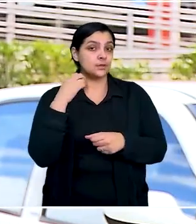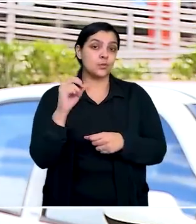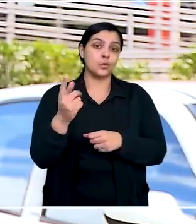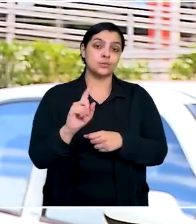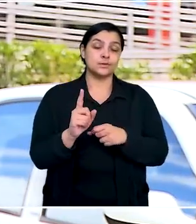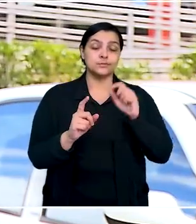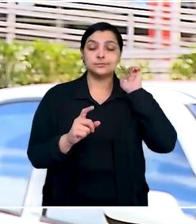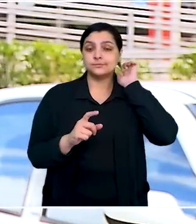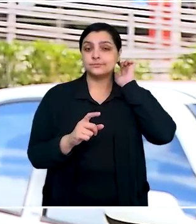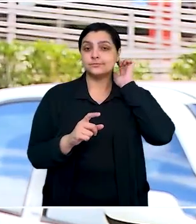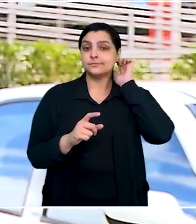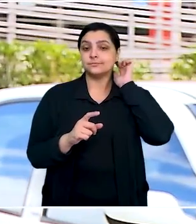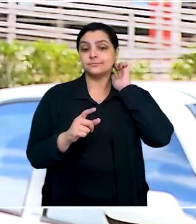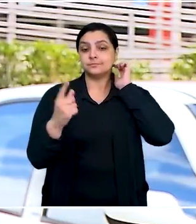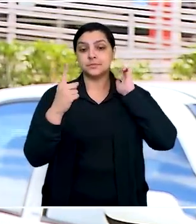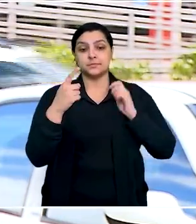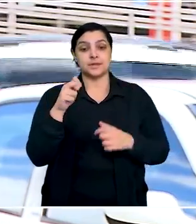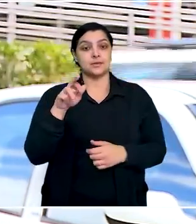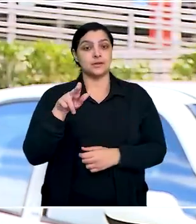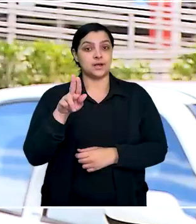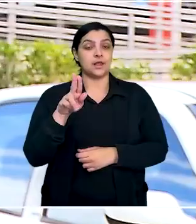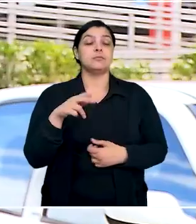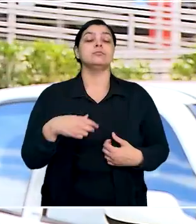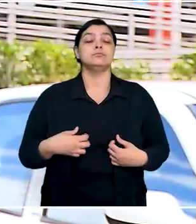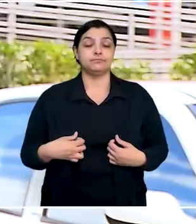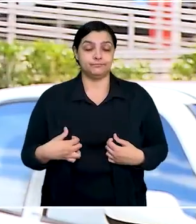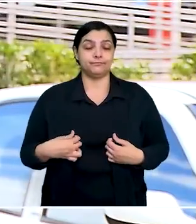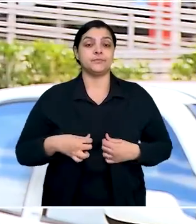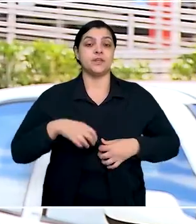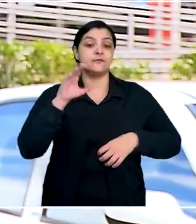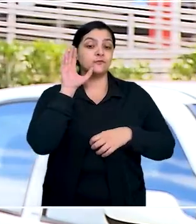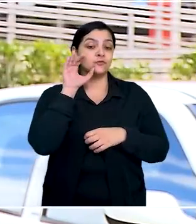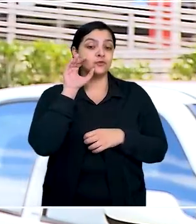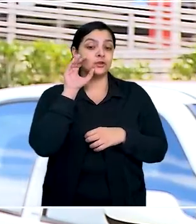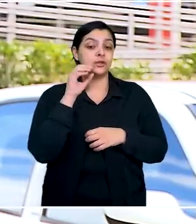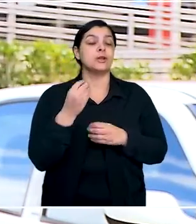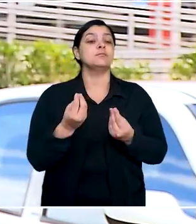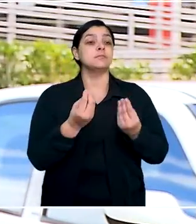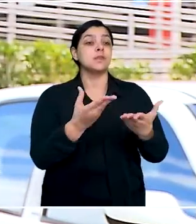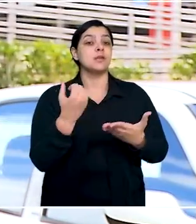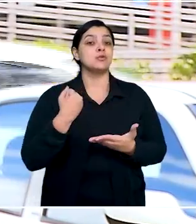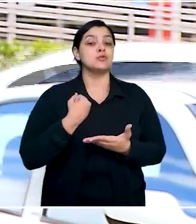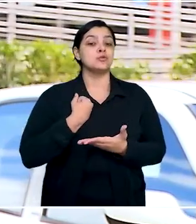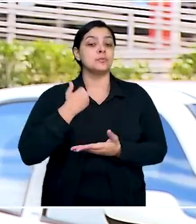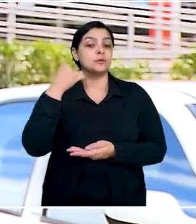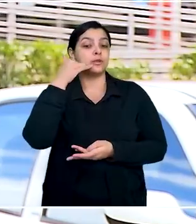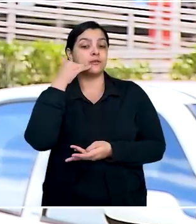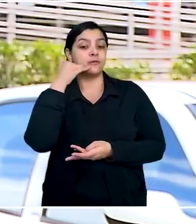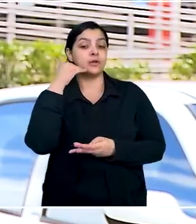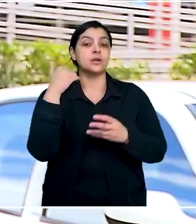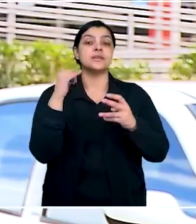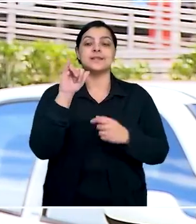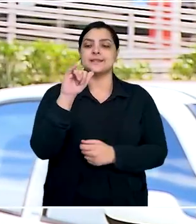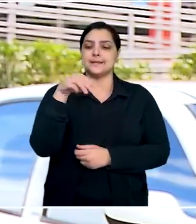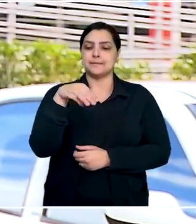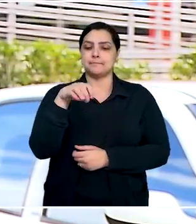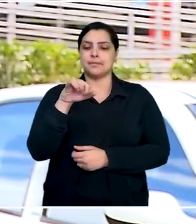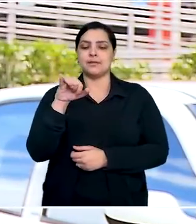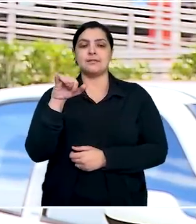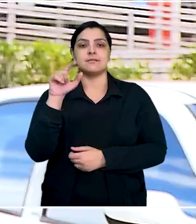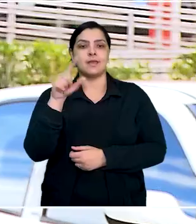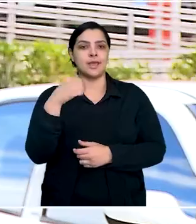da empresa. Em primeiro grau, foi determinado que o empregado informasse o número de telefone e o e-mail, que